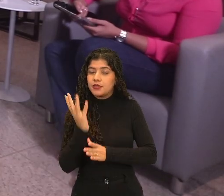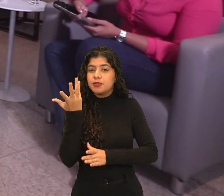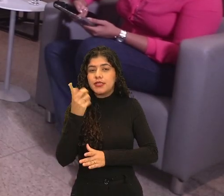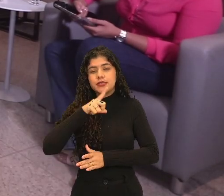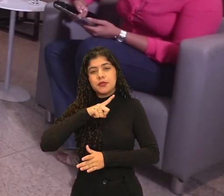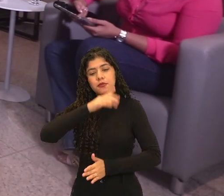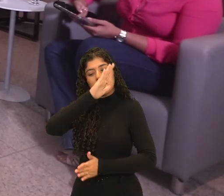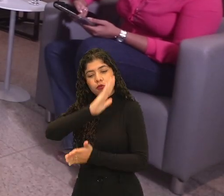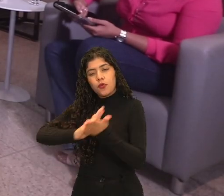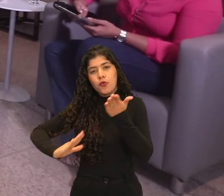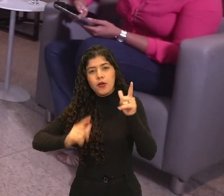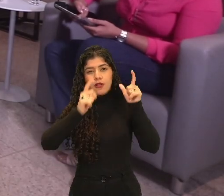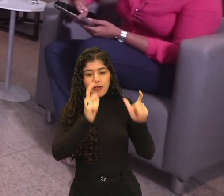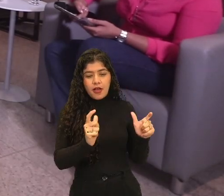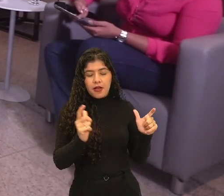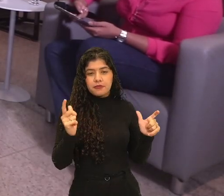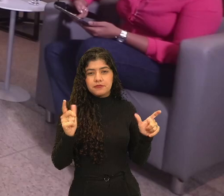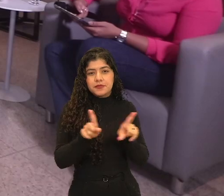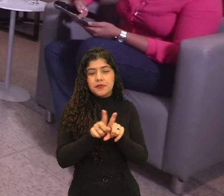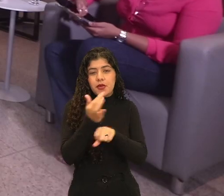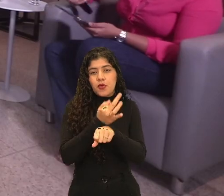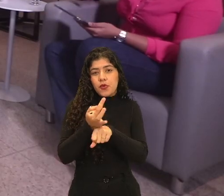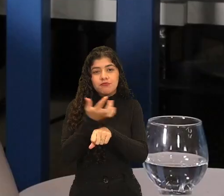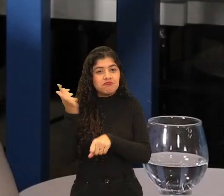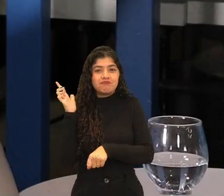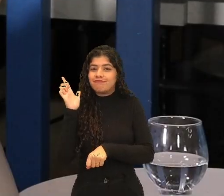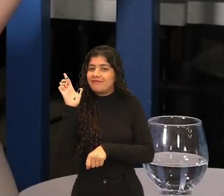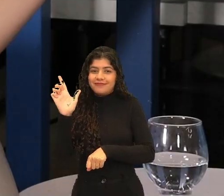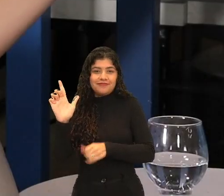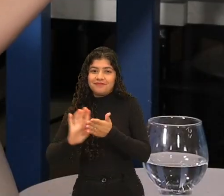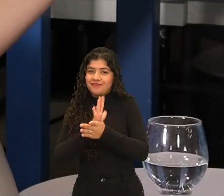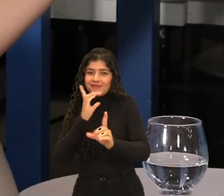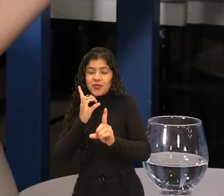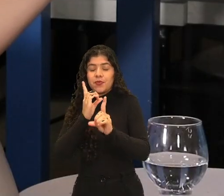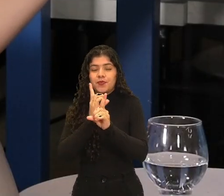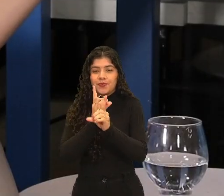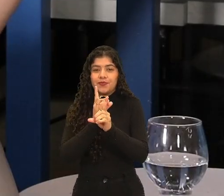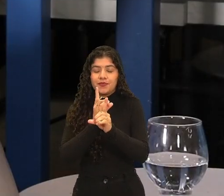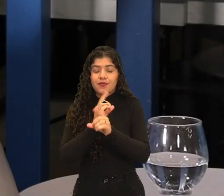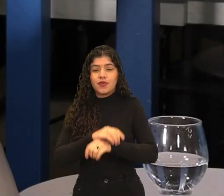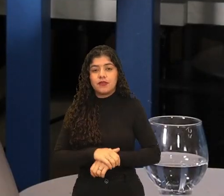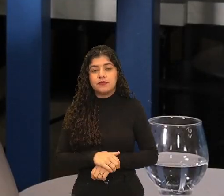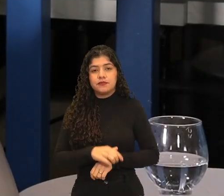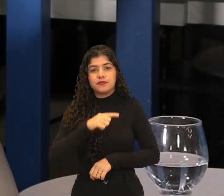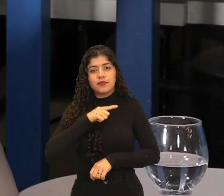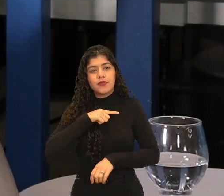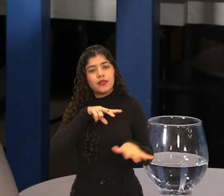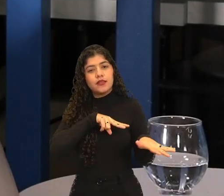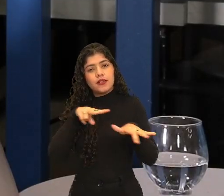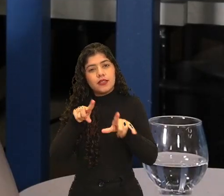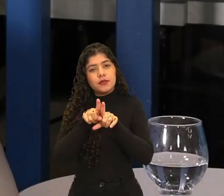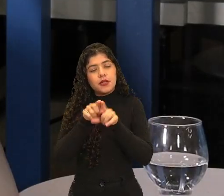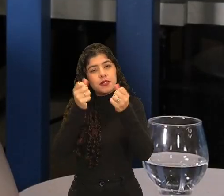viagem para um lugar de férias e ela não conseguisse chegar a esse lugar, ela descesse em outro lugar. né? Eu ouvi essa semana um pouco